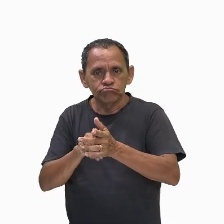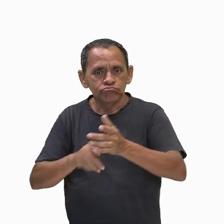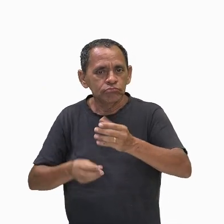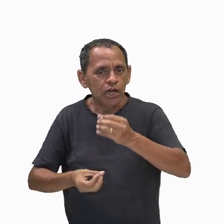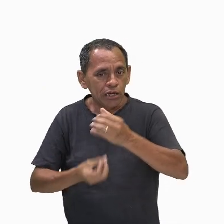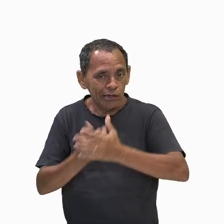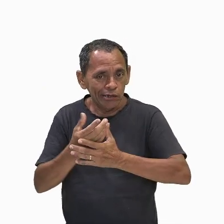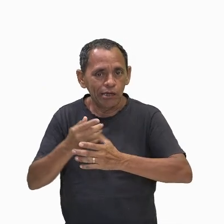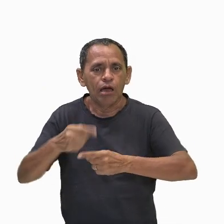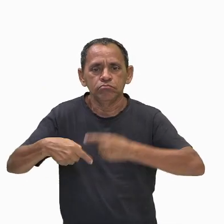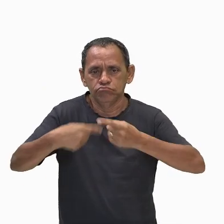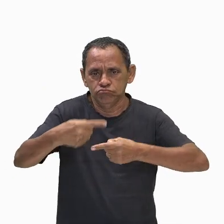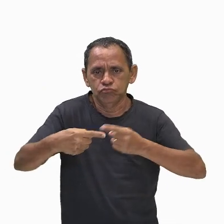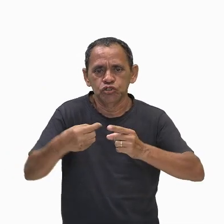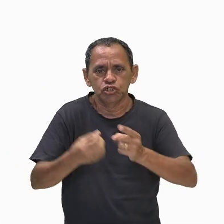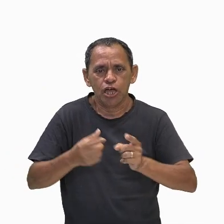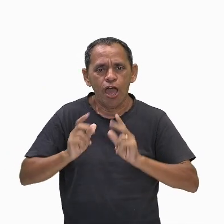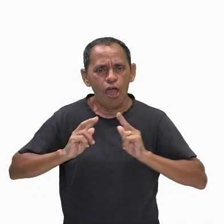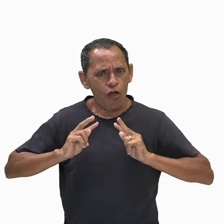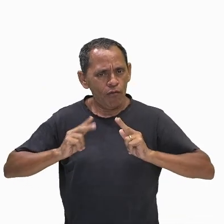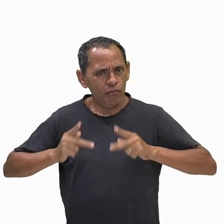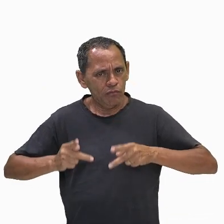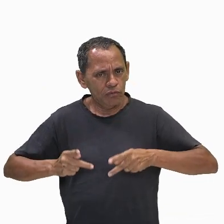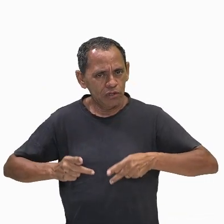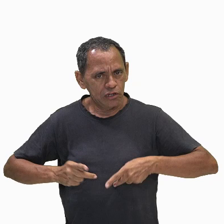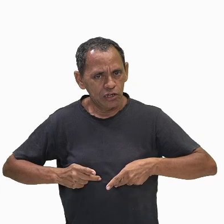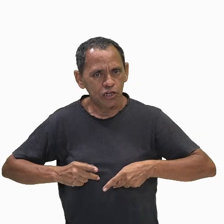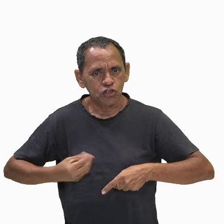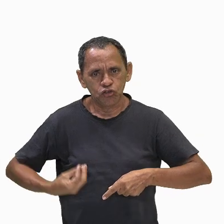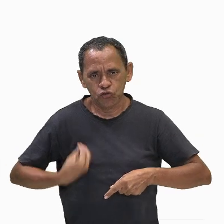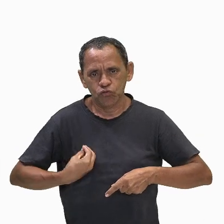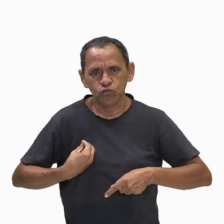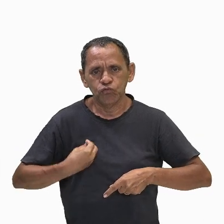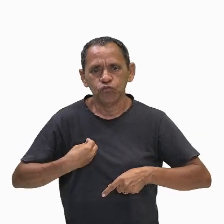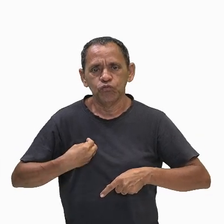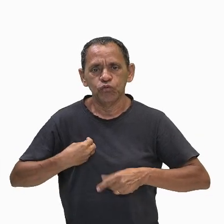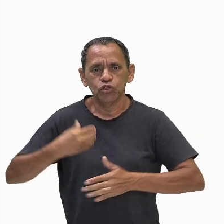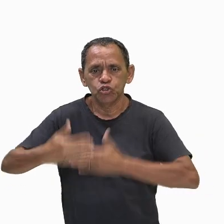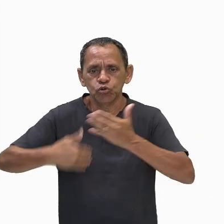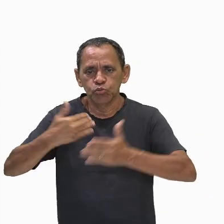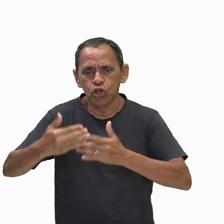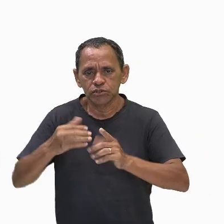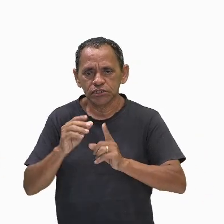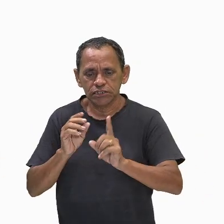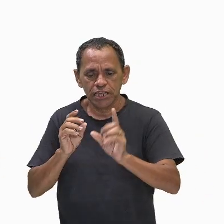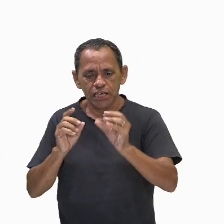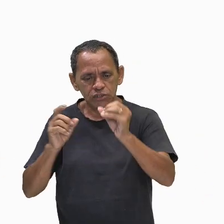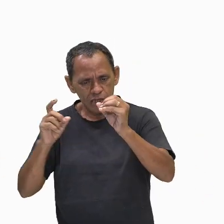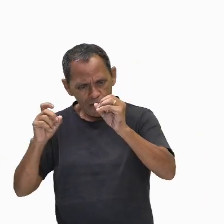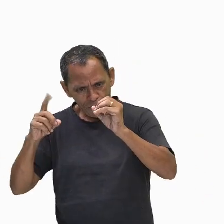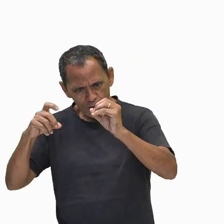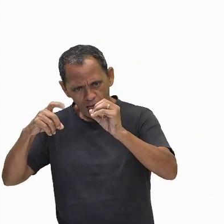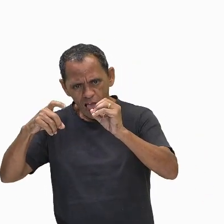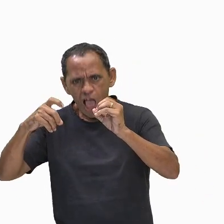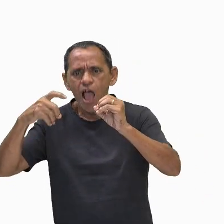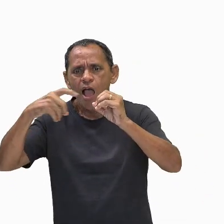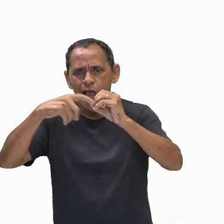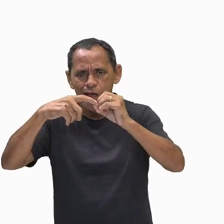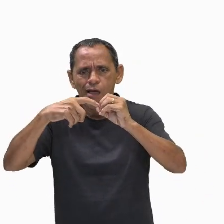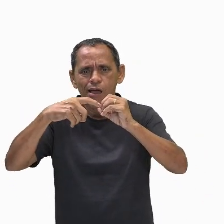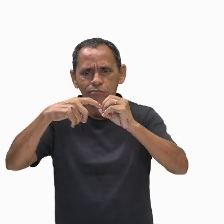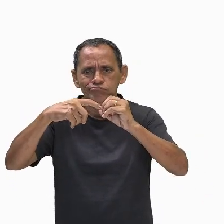uma outra vida no processo de fecundação do espermatozoide, que é a célula, né,